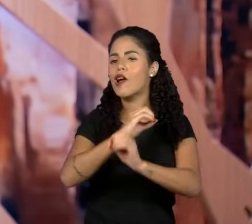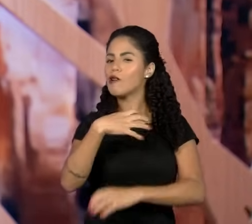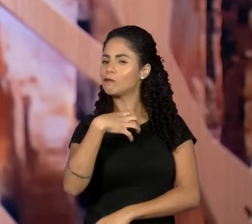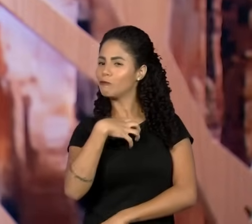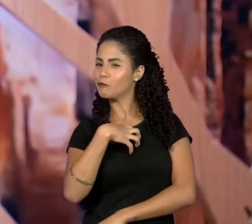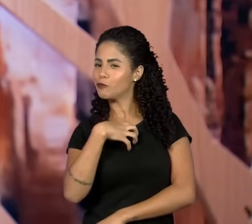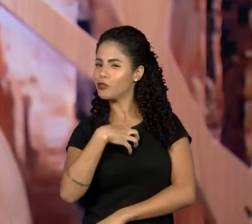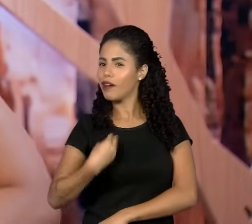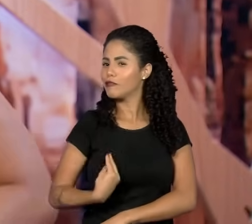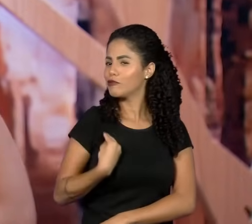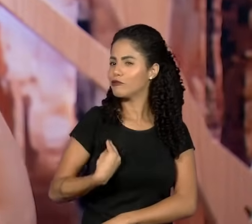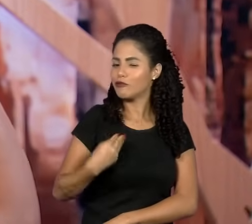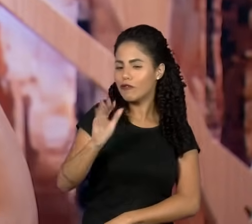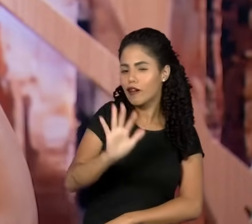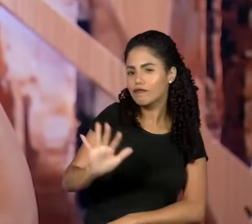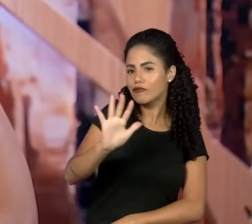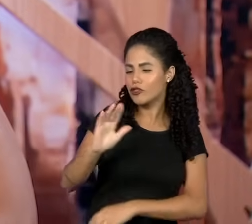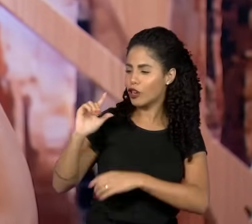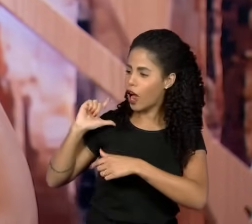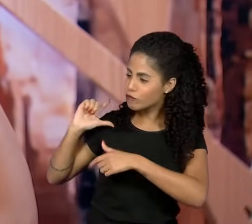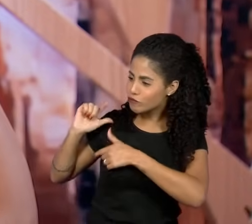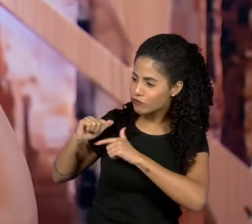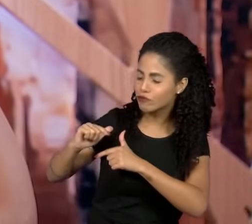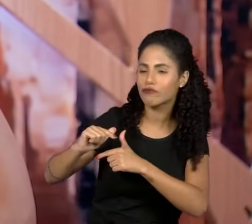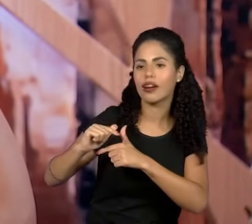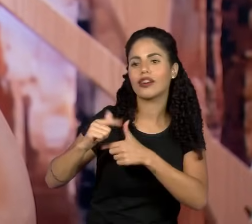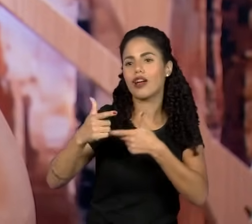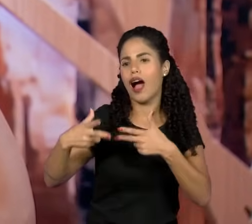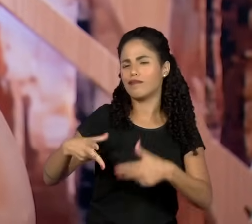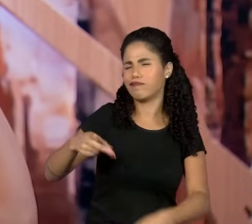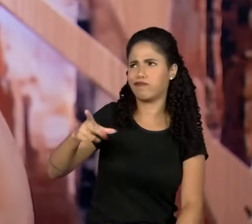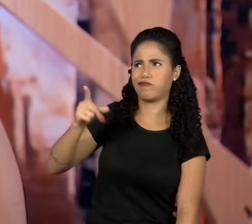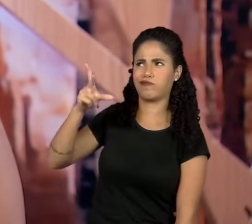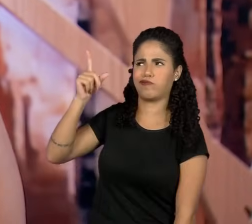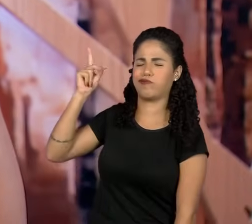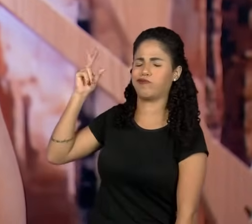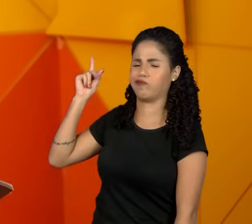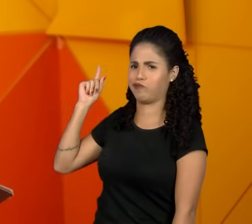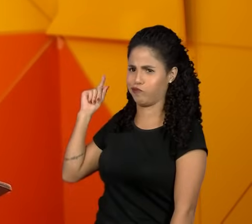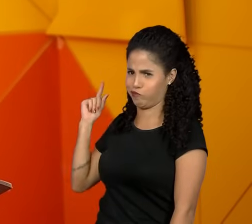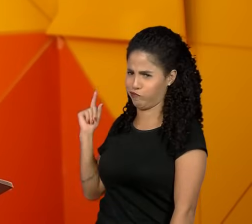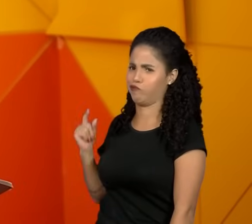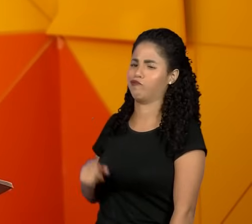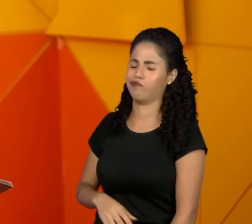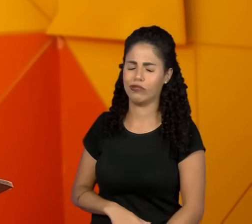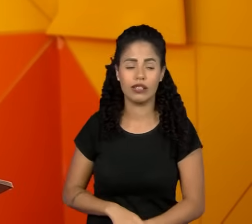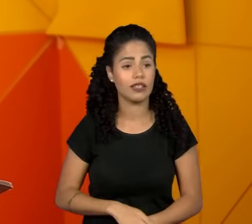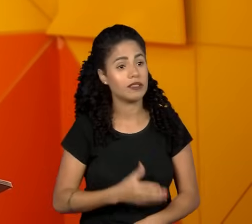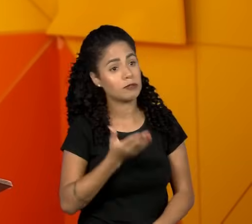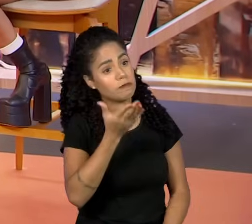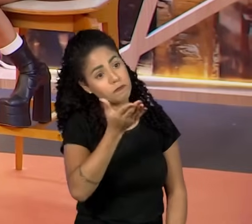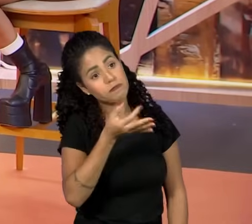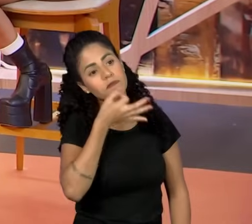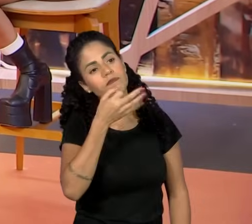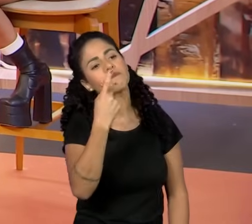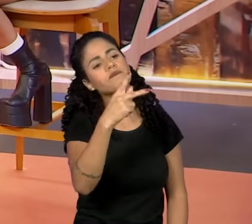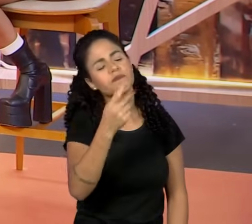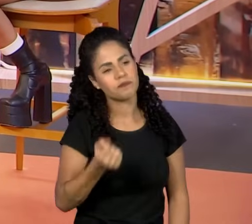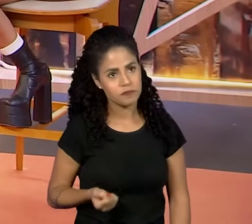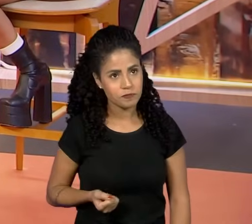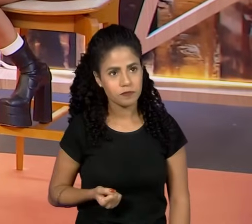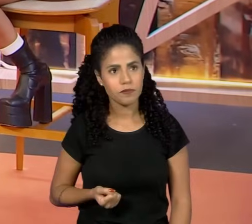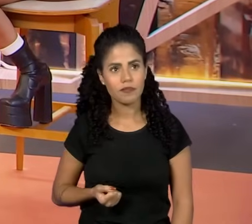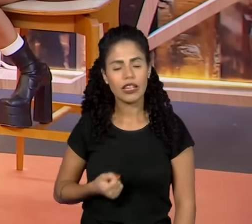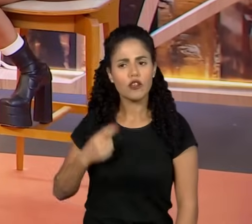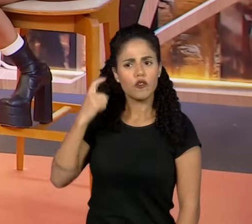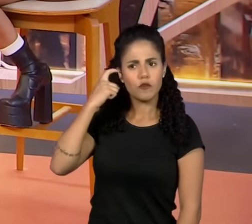metalinguagem ancestral, porque tá ali, ó, milhares de anos no rolê. E você, Paulo? Olha, se a gente for pensar